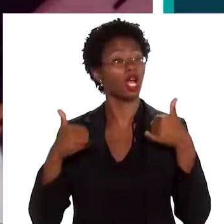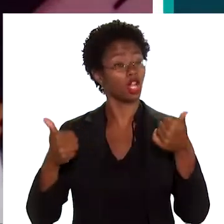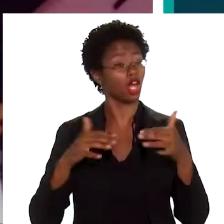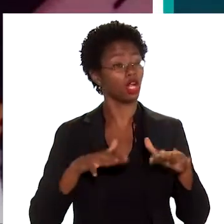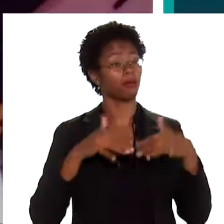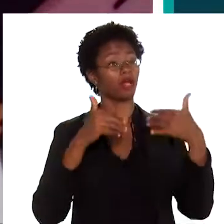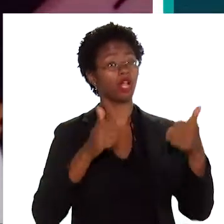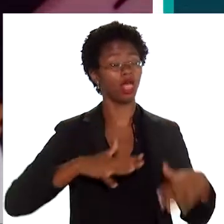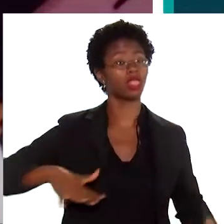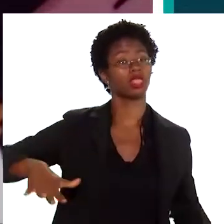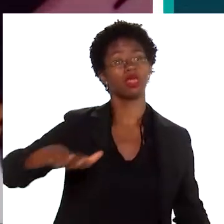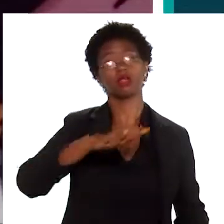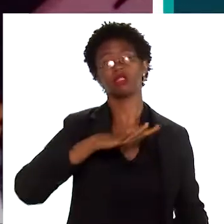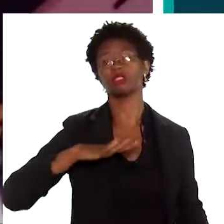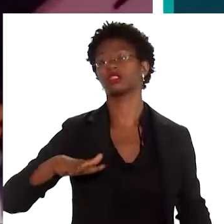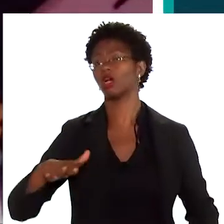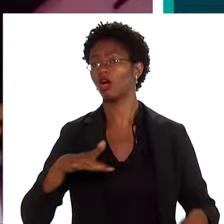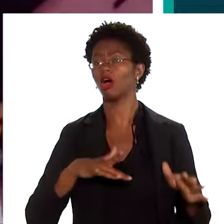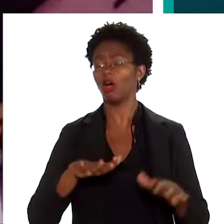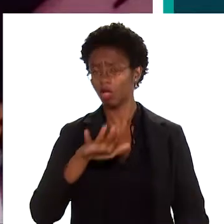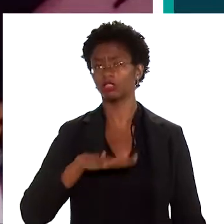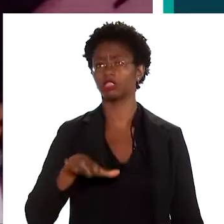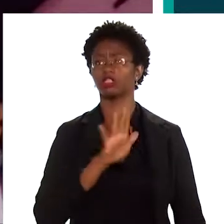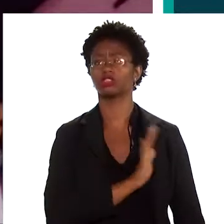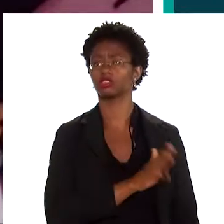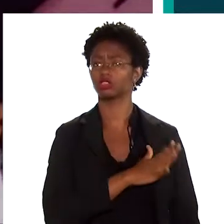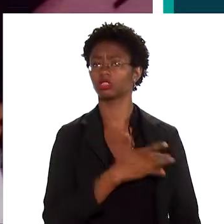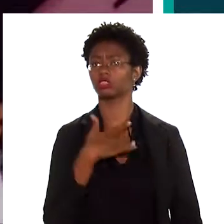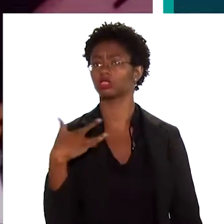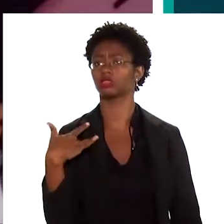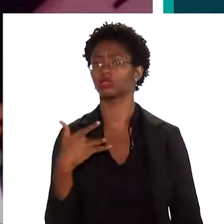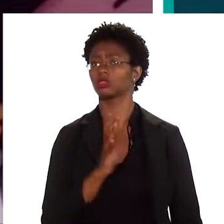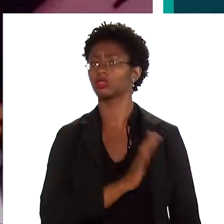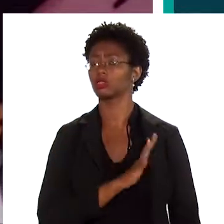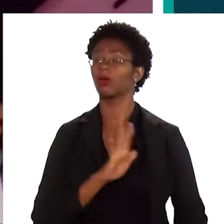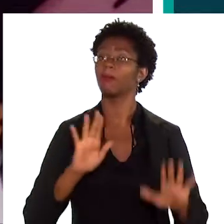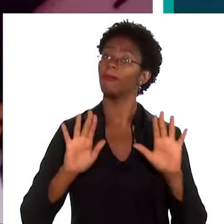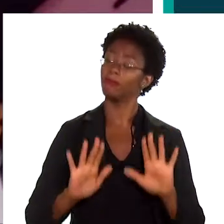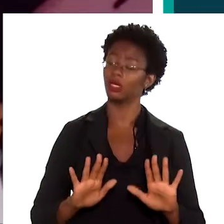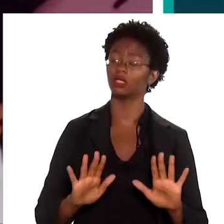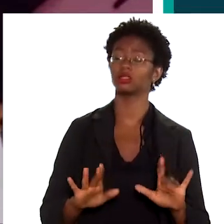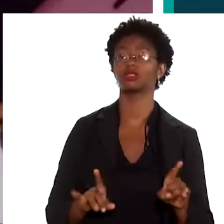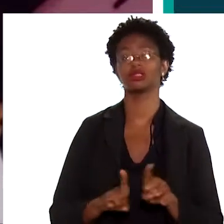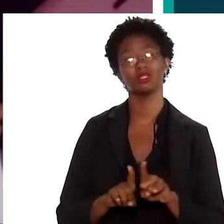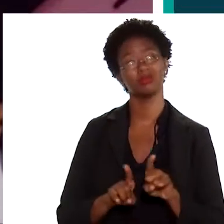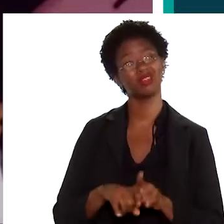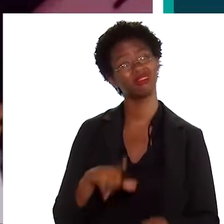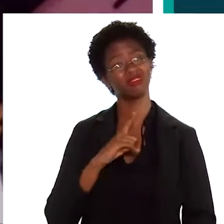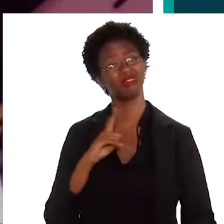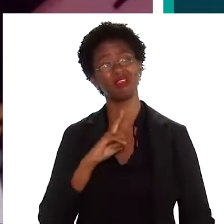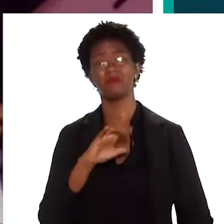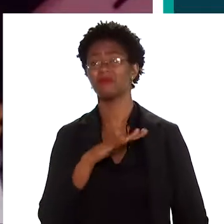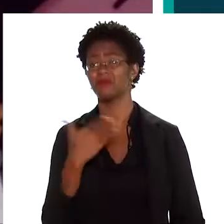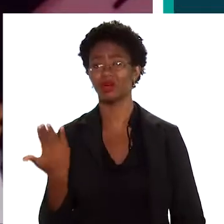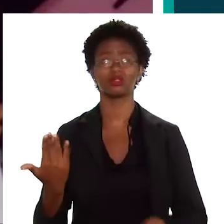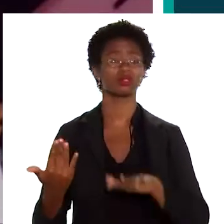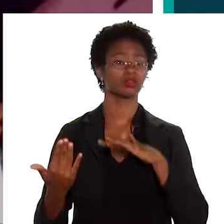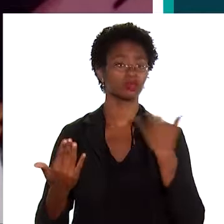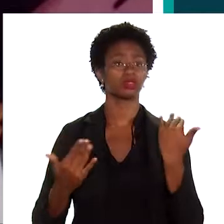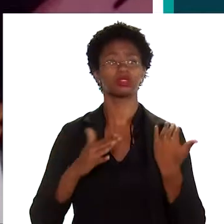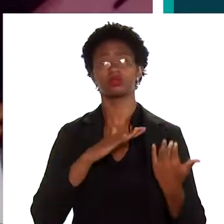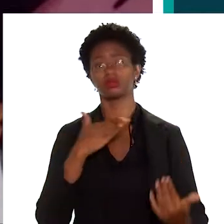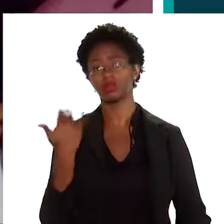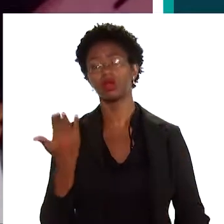melhorando incrivelmente nessa área de abordagem de doenças cardiovasculares, e ainda assim a gente tem uma